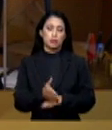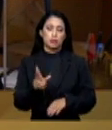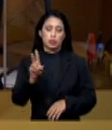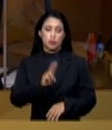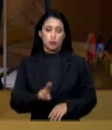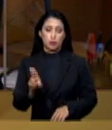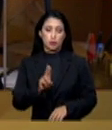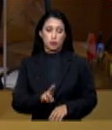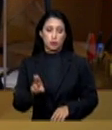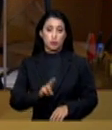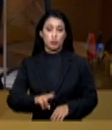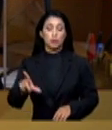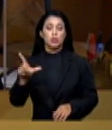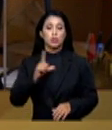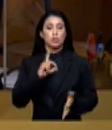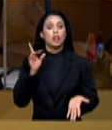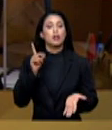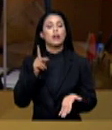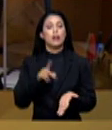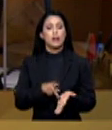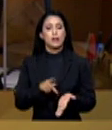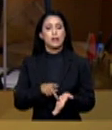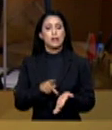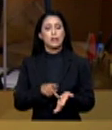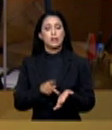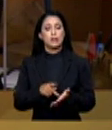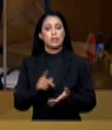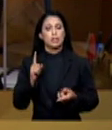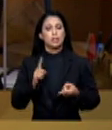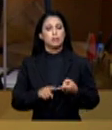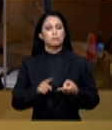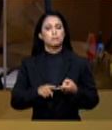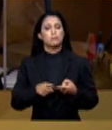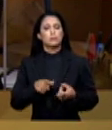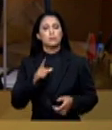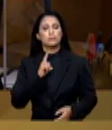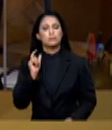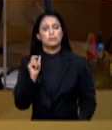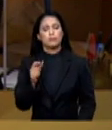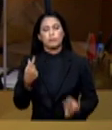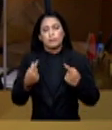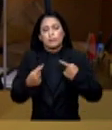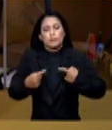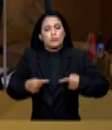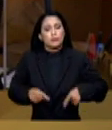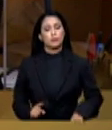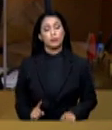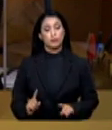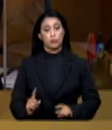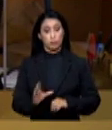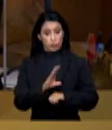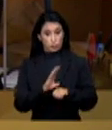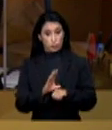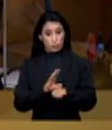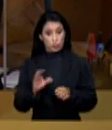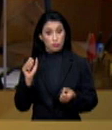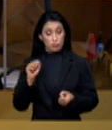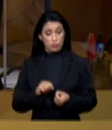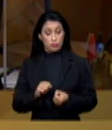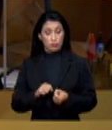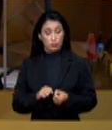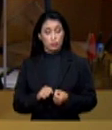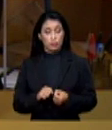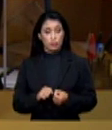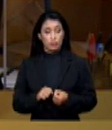consiste em verdadeira chantagem a impedir o exercício da atribuição constitucionalmente conferida